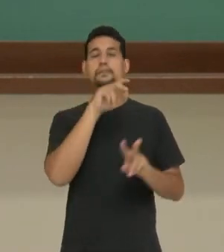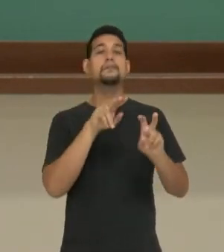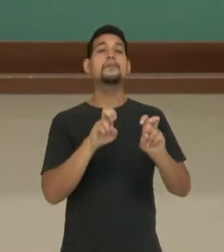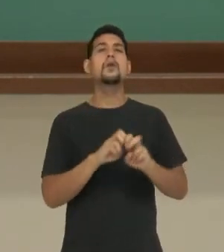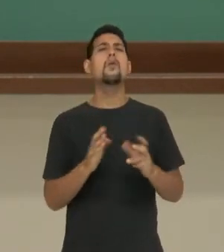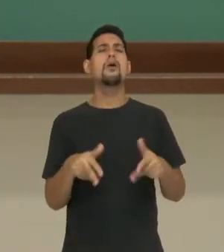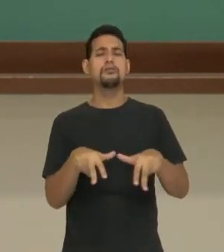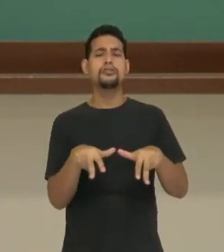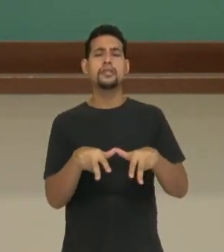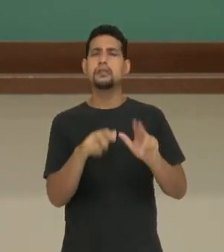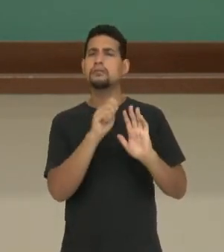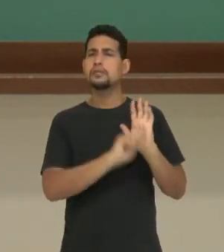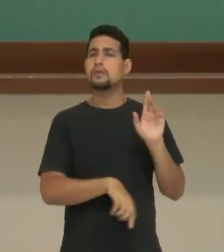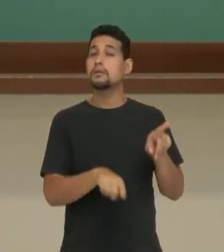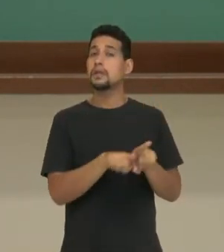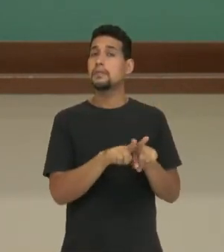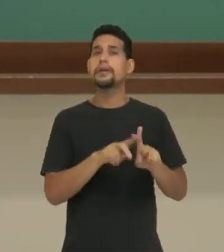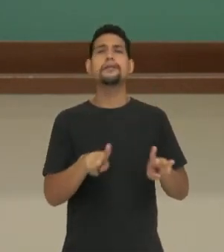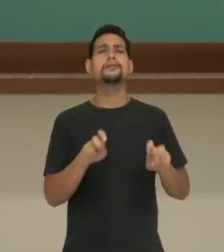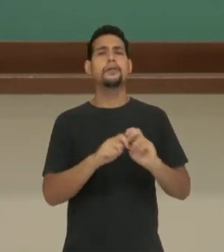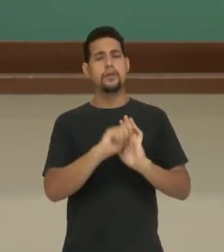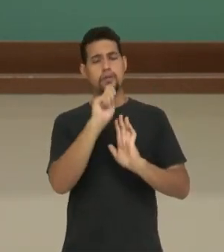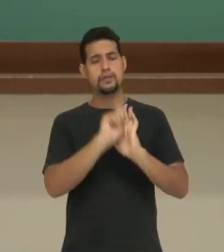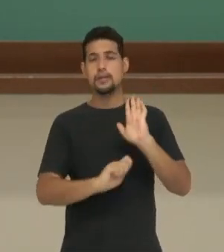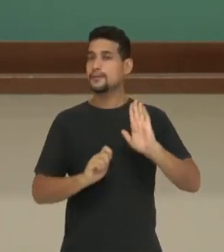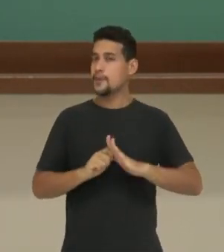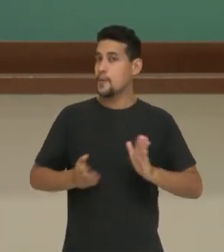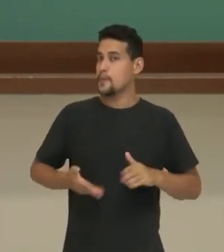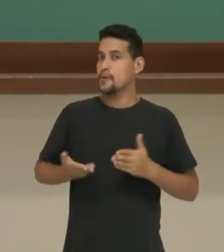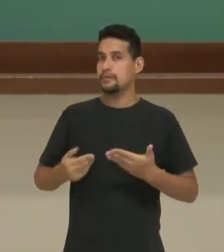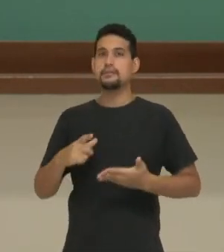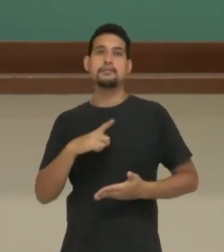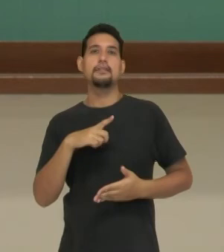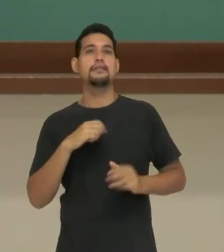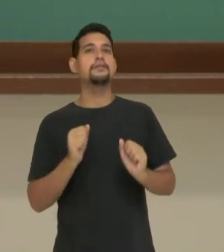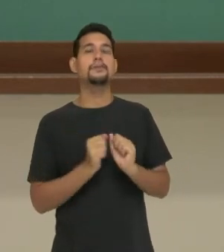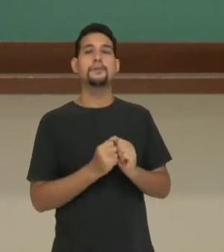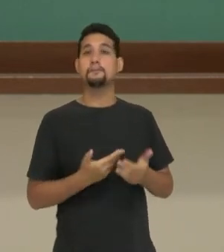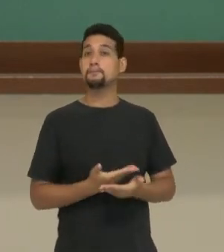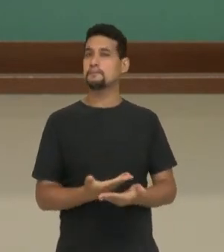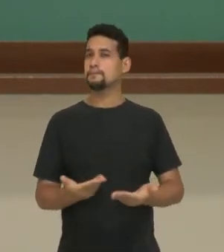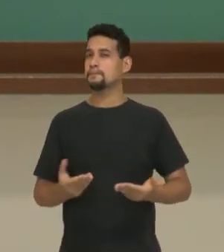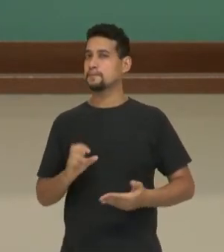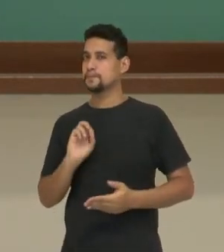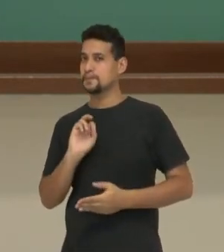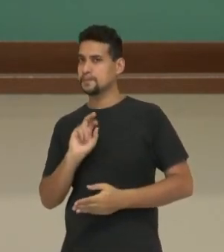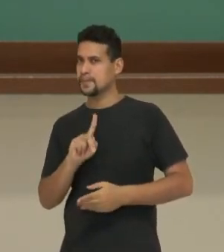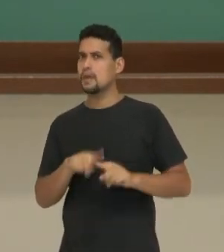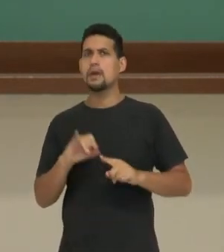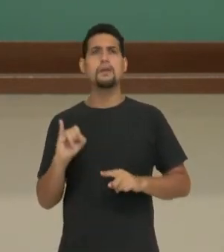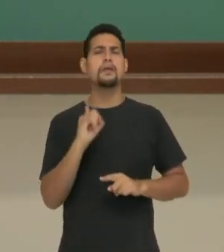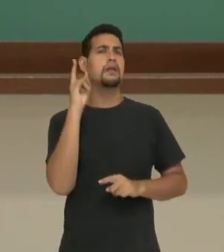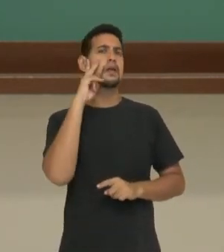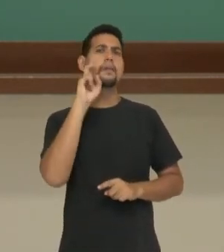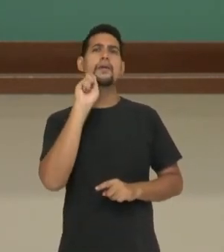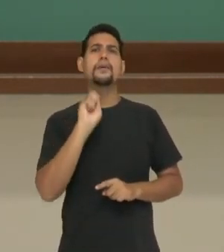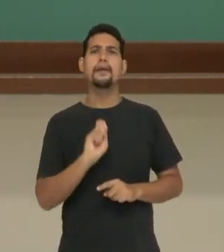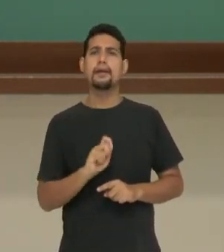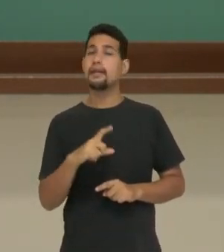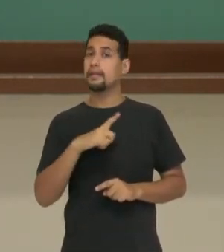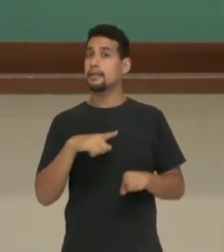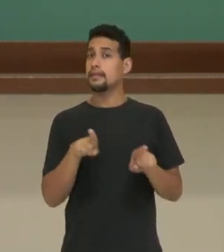gênero textual e também com base nos textos motivadores que estão lá disponibilizados para vocês, tá? Lembrando que a plataforma